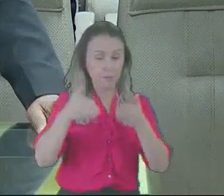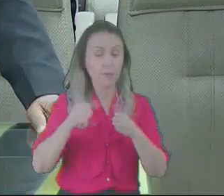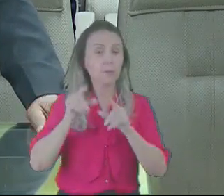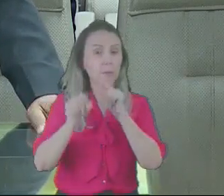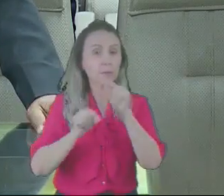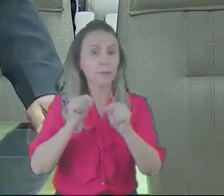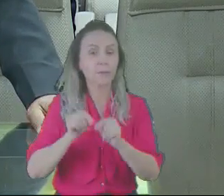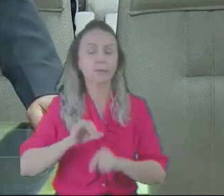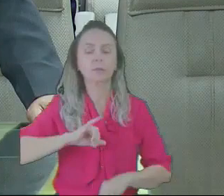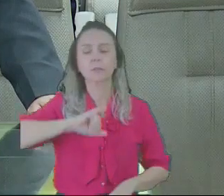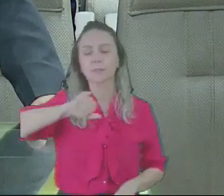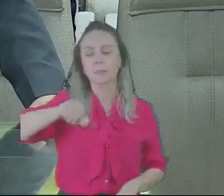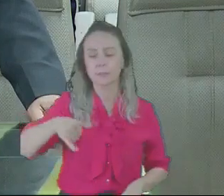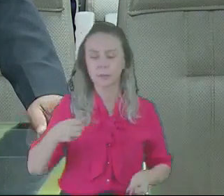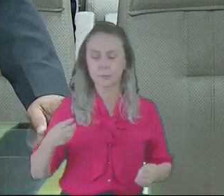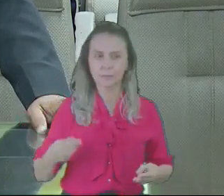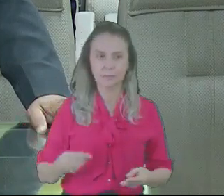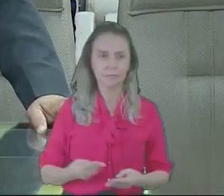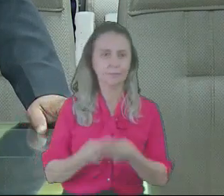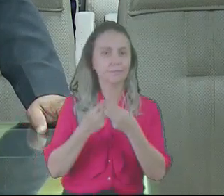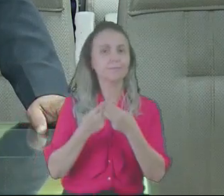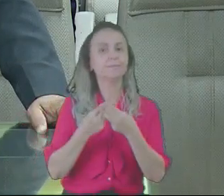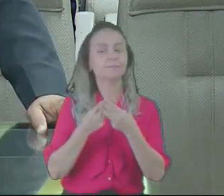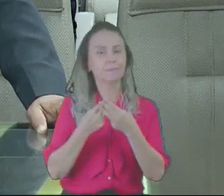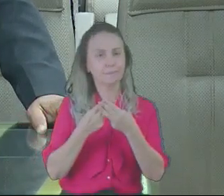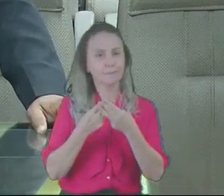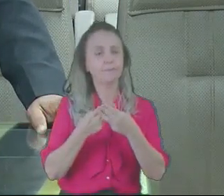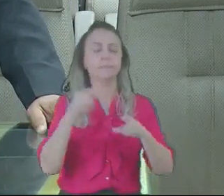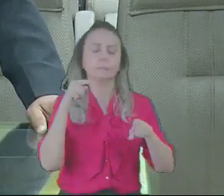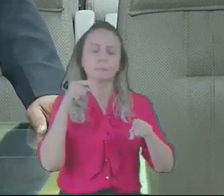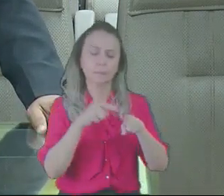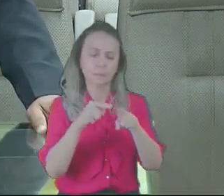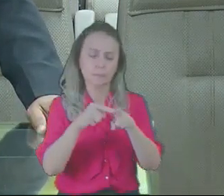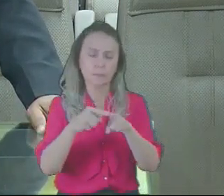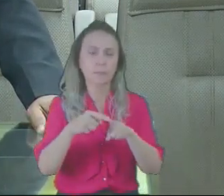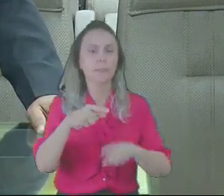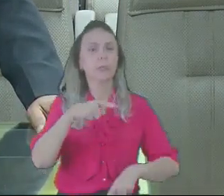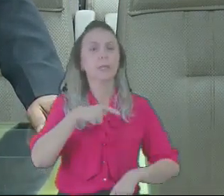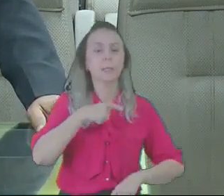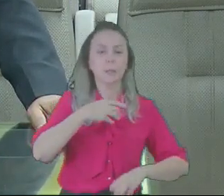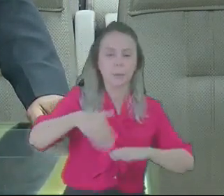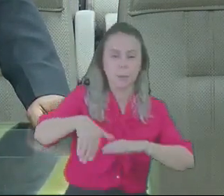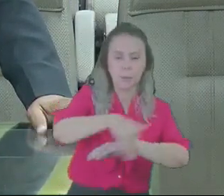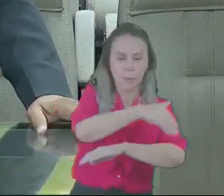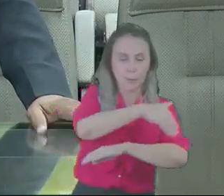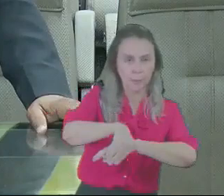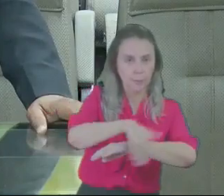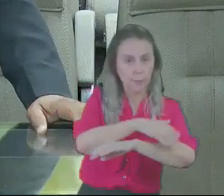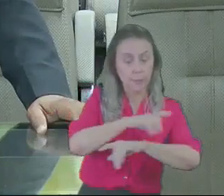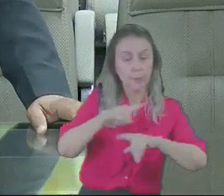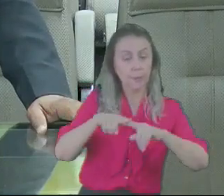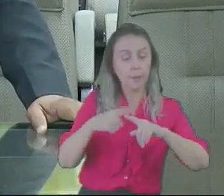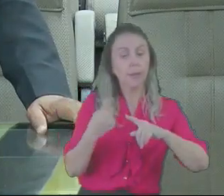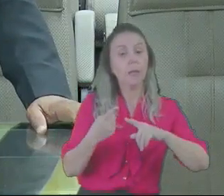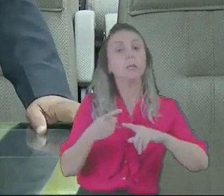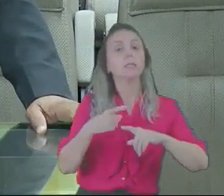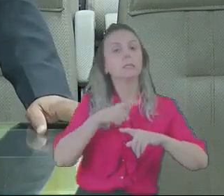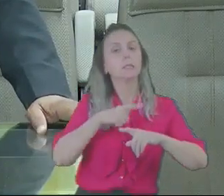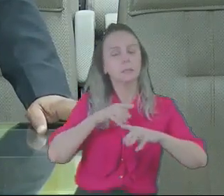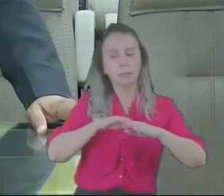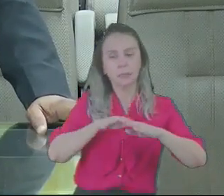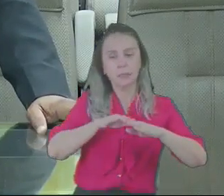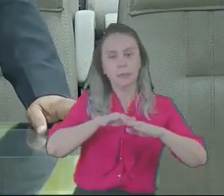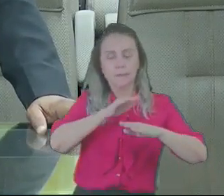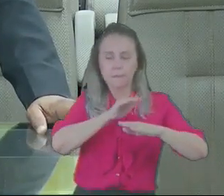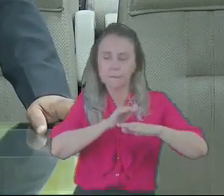ruas no bairro que tem valadas mas hoje o meus não quiseram rejeitaram